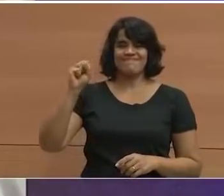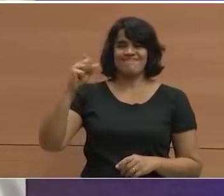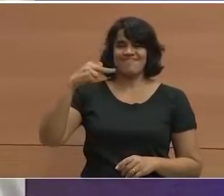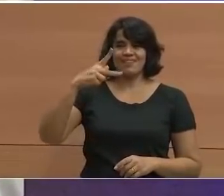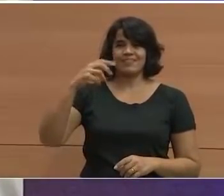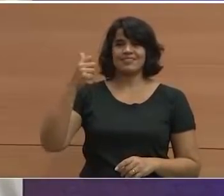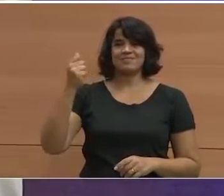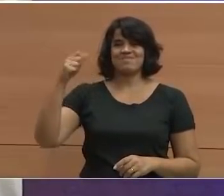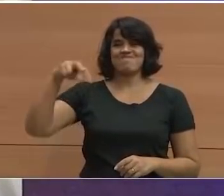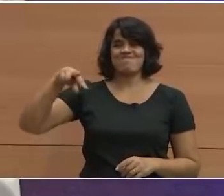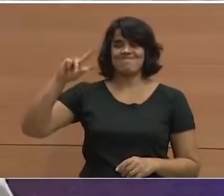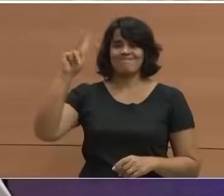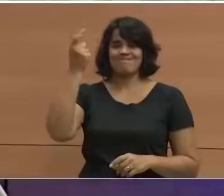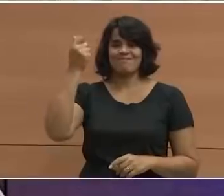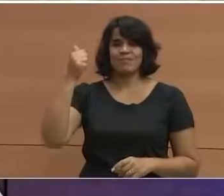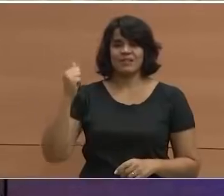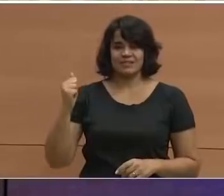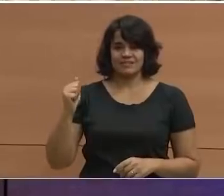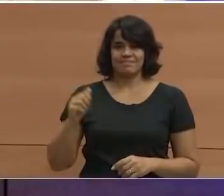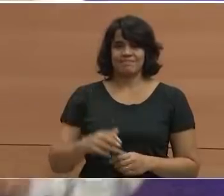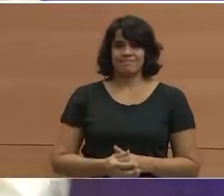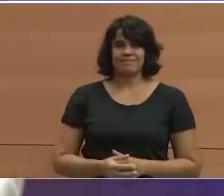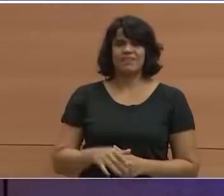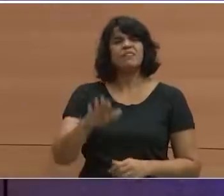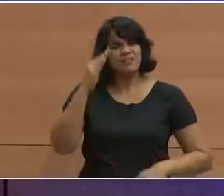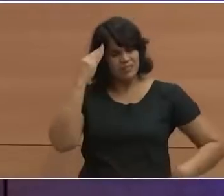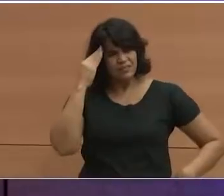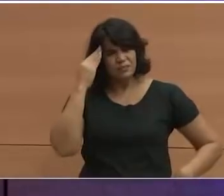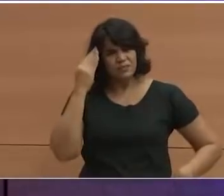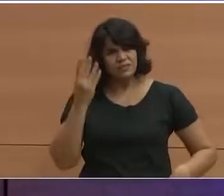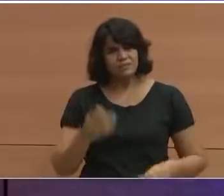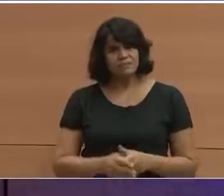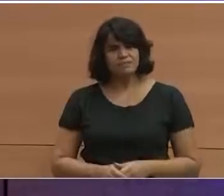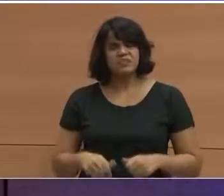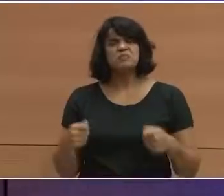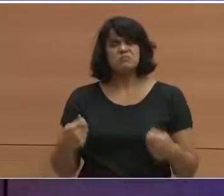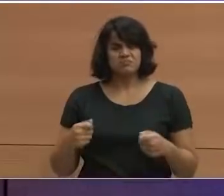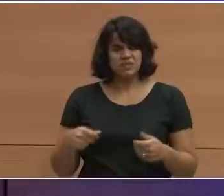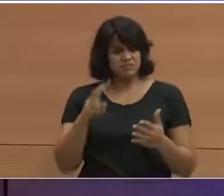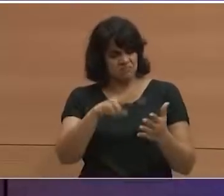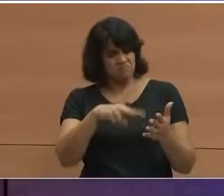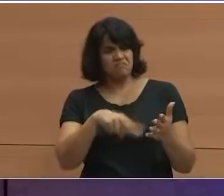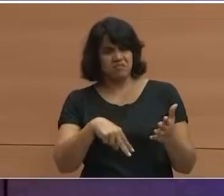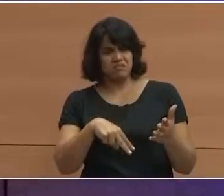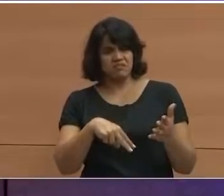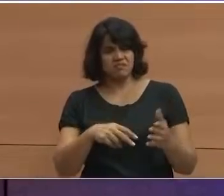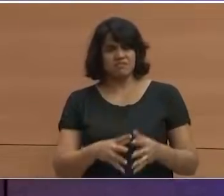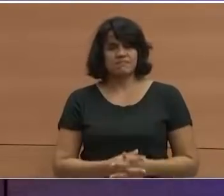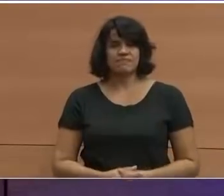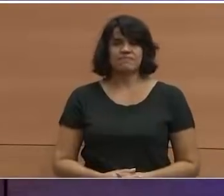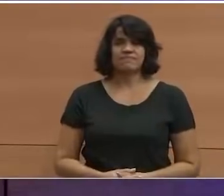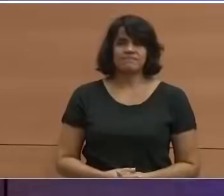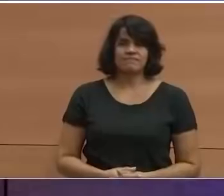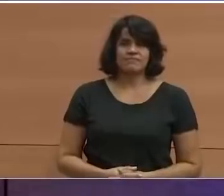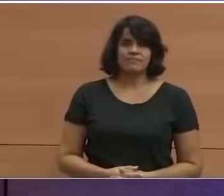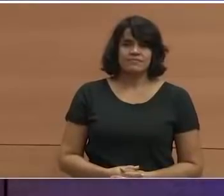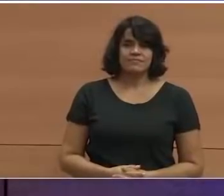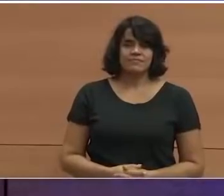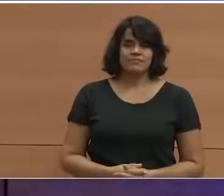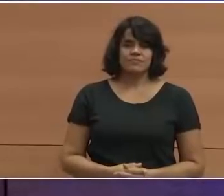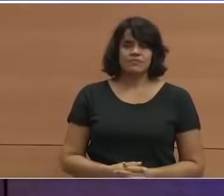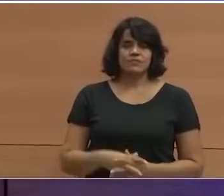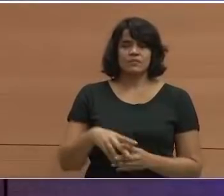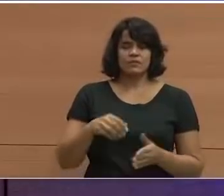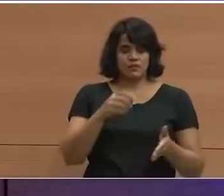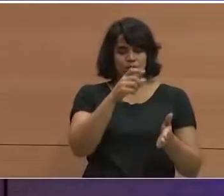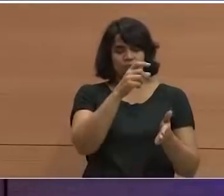né? Vocês se lembram disso? Precisa que a gente lê, não? Se você não acredita no que eu estou falando, Romanos